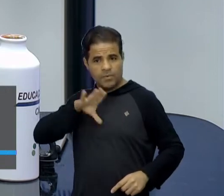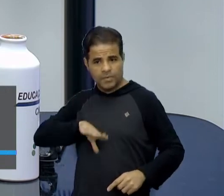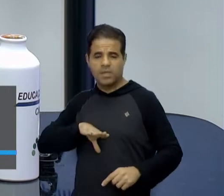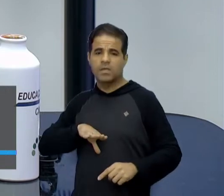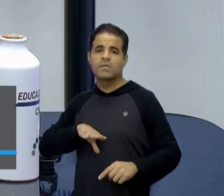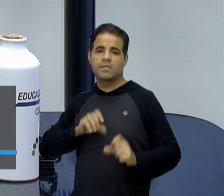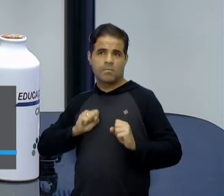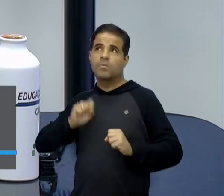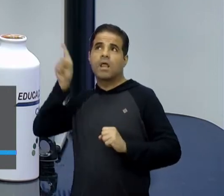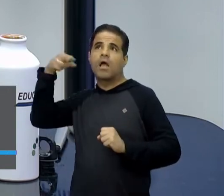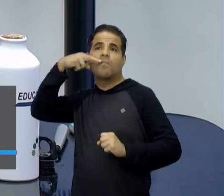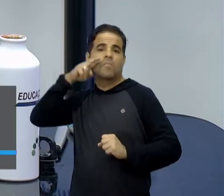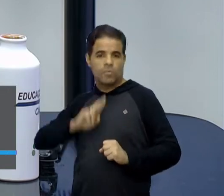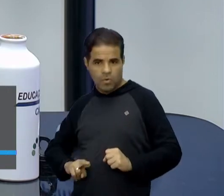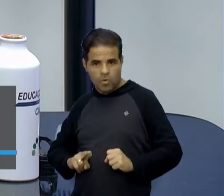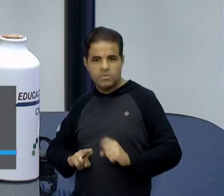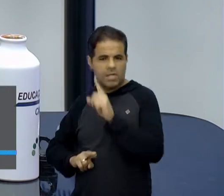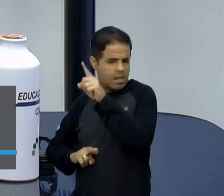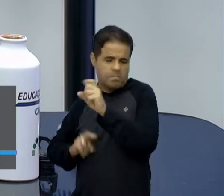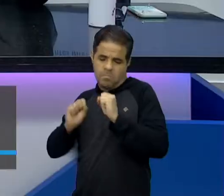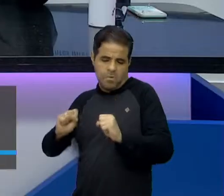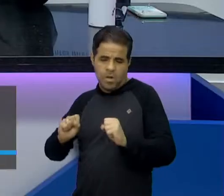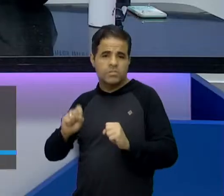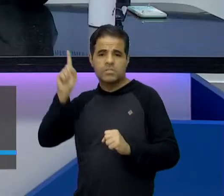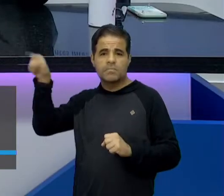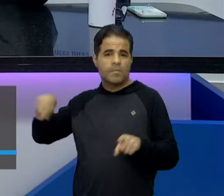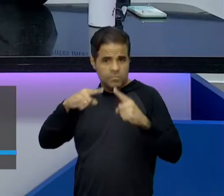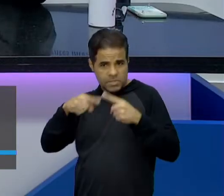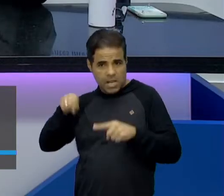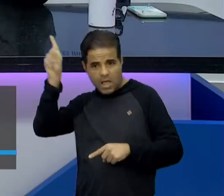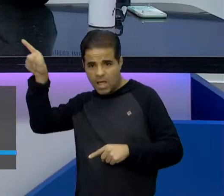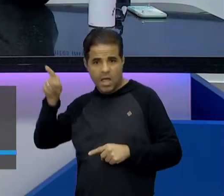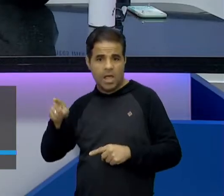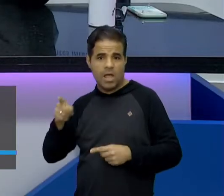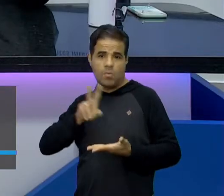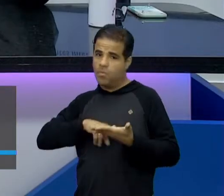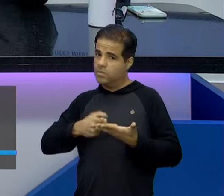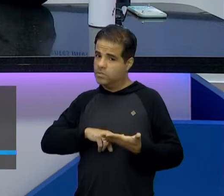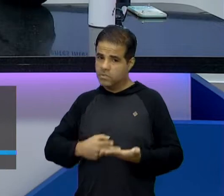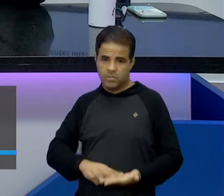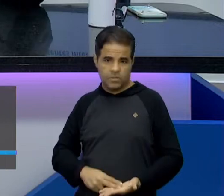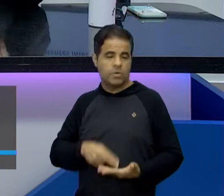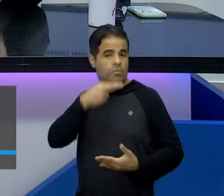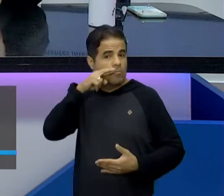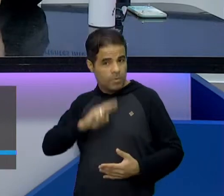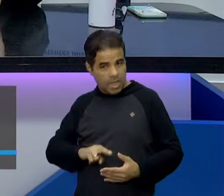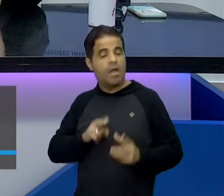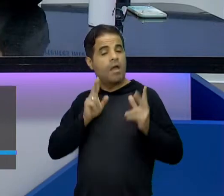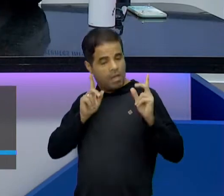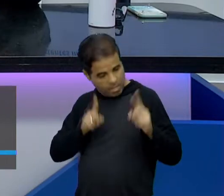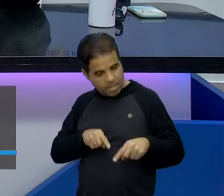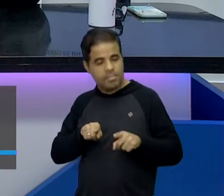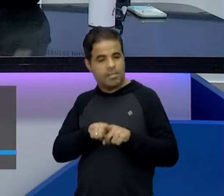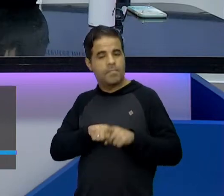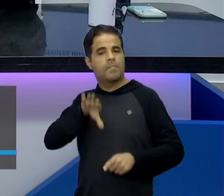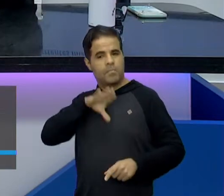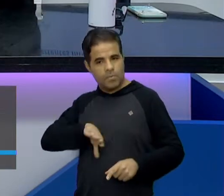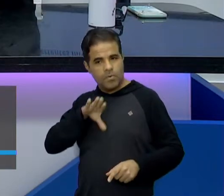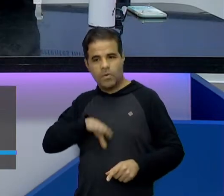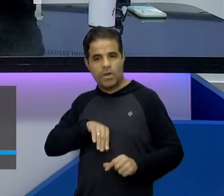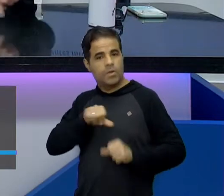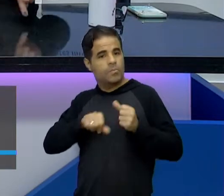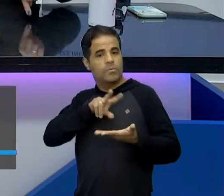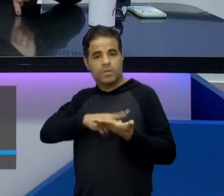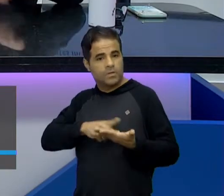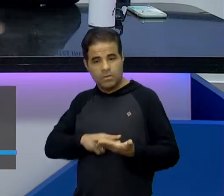você pode estar na Rússia, mas a música que vai ser cantada lá não vai ser traduzida para o russo. Ela é cantada em português. Ela está...